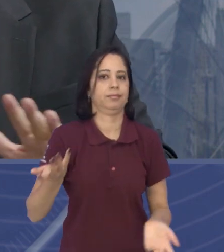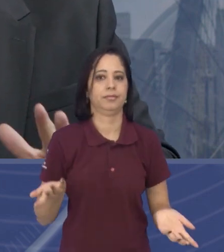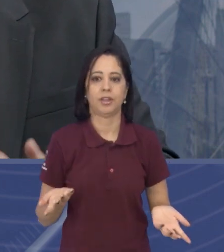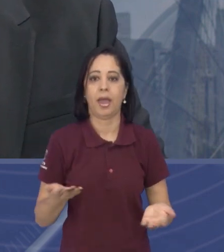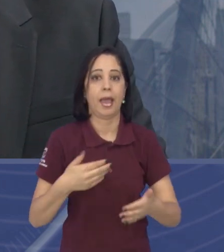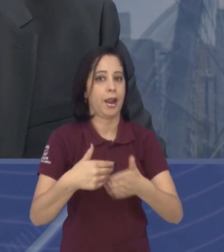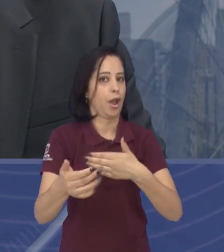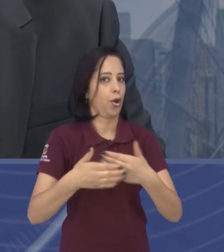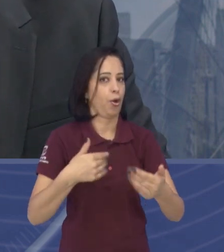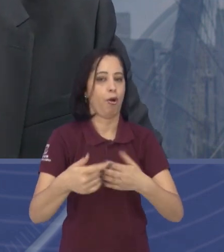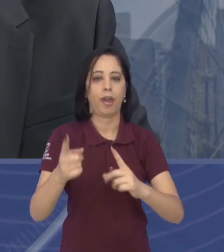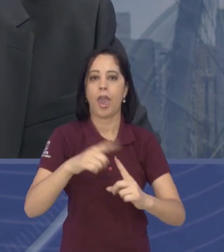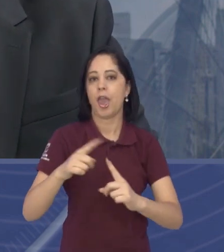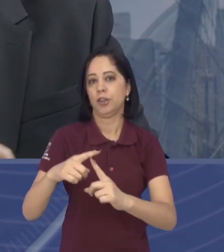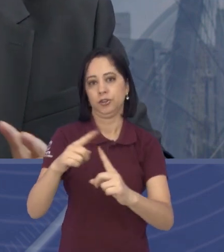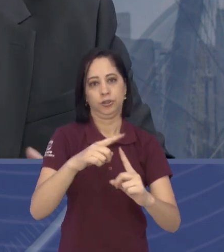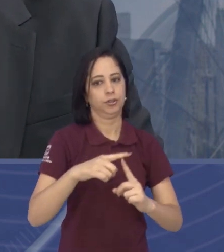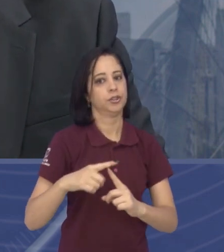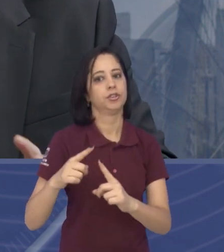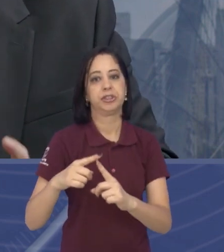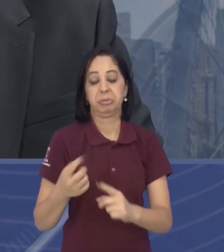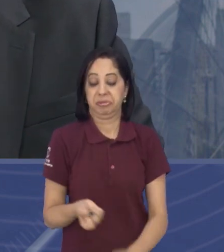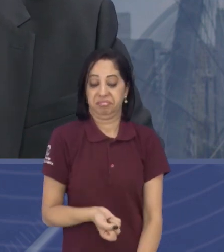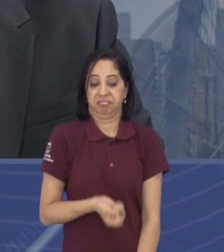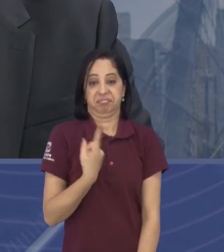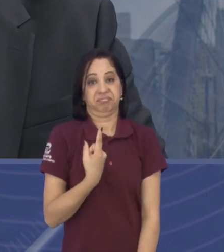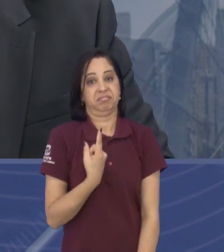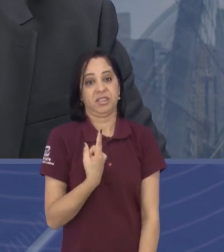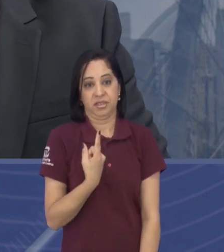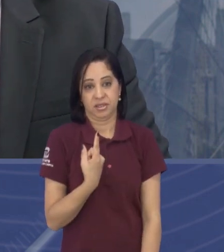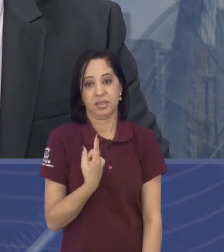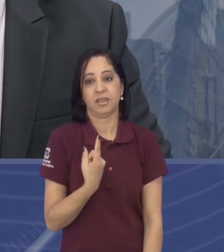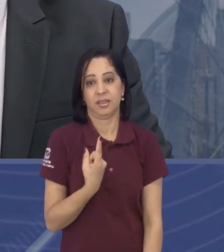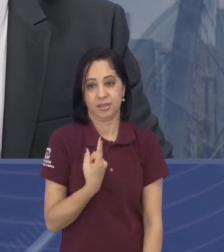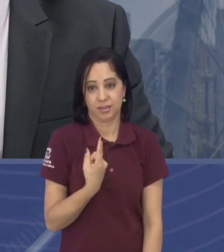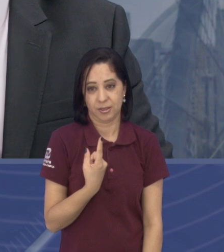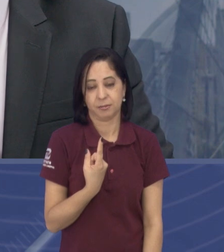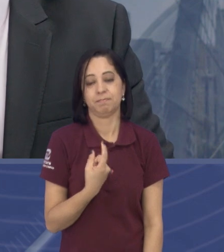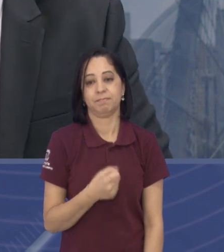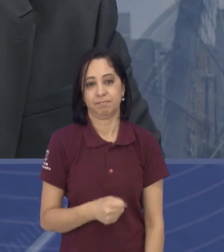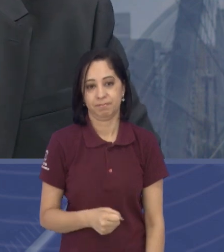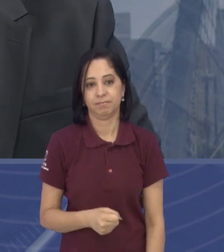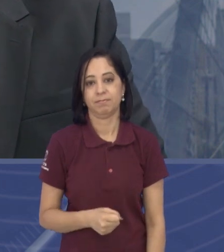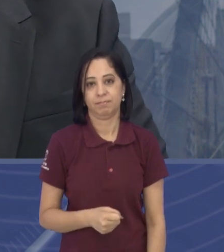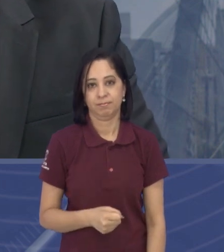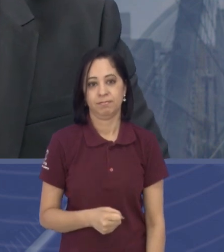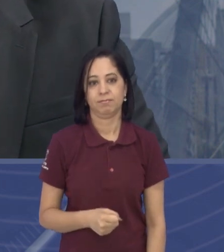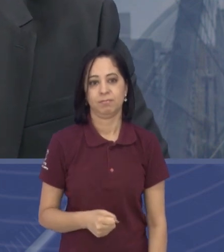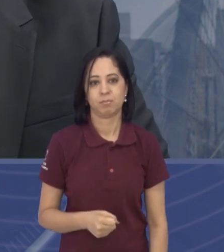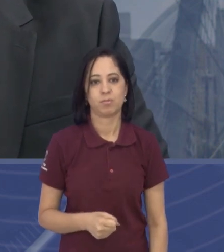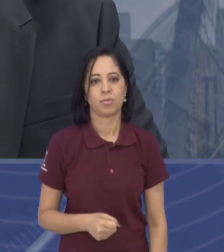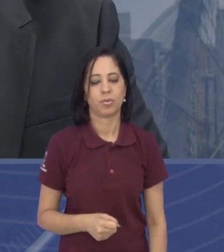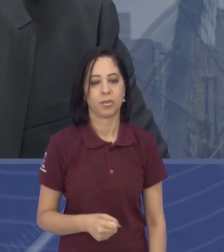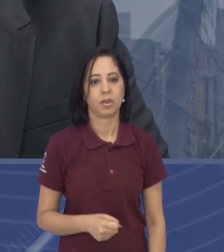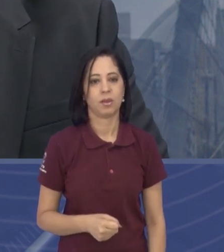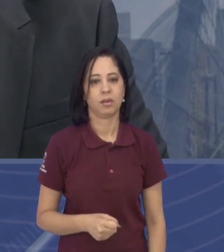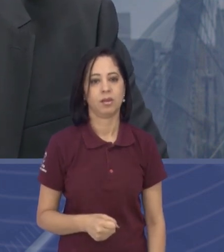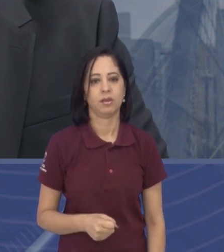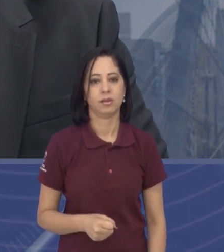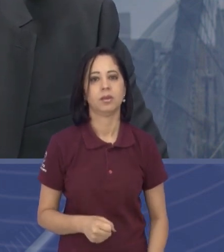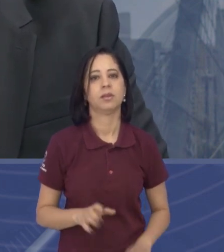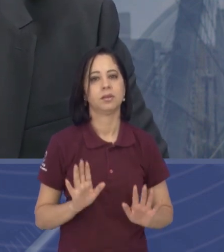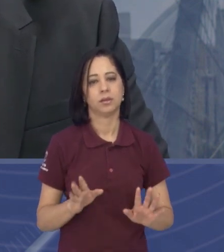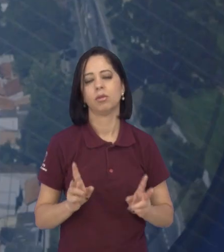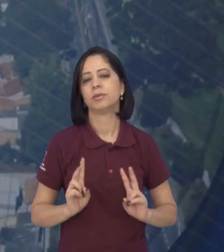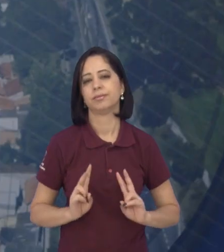qualquer tipo de tratamento, por mais estranho e ilegal que seja. Sim. Ela pode estar aceitando isso, tá? Sim, e aí é o que a gente